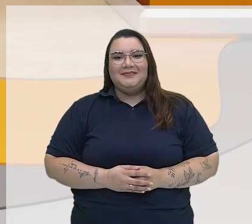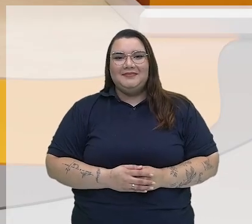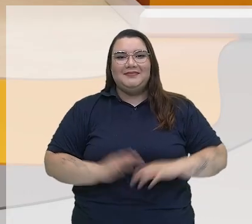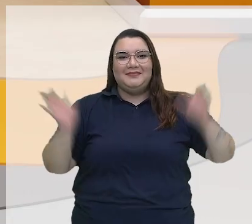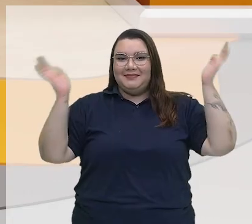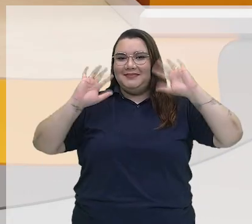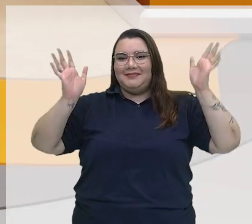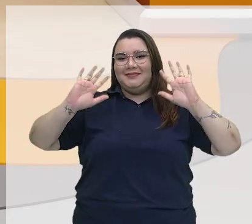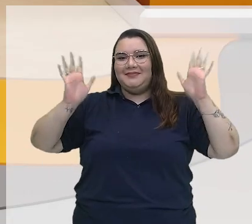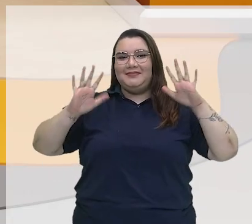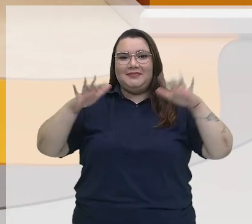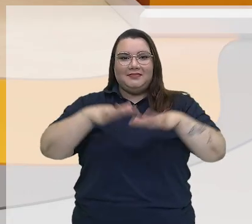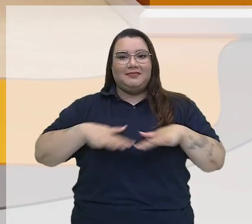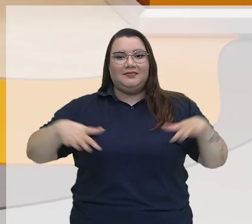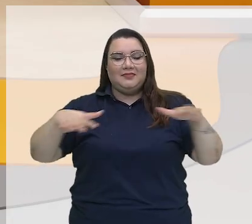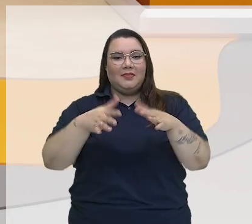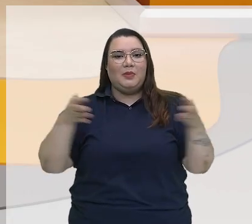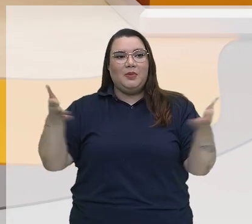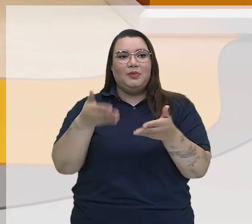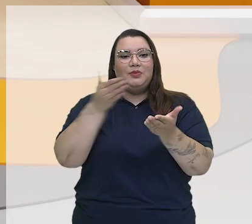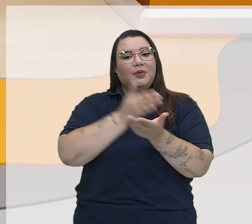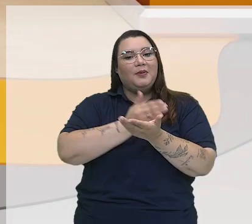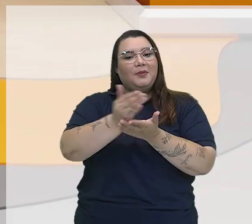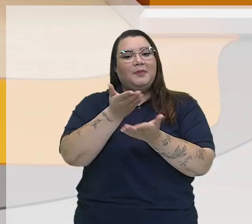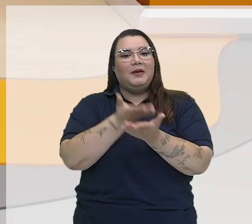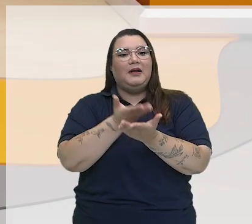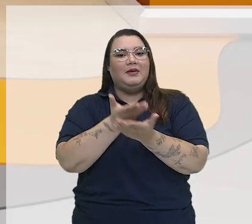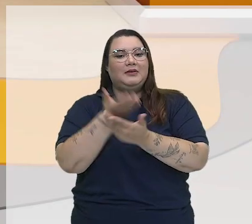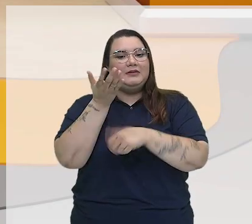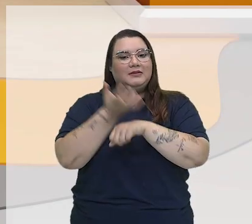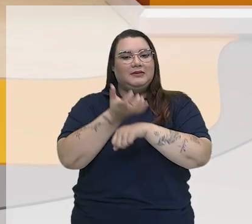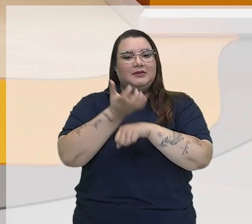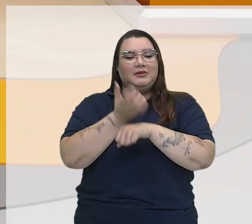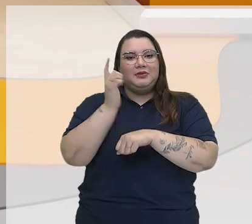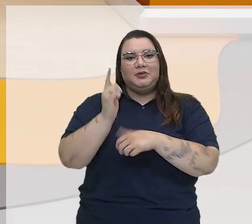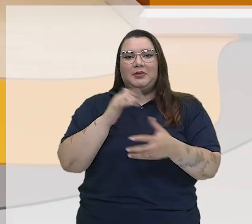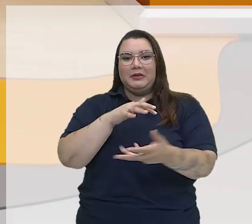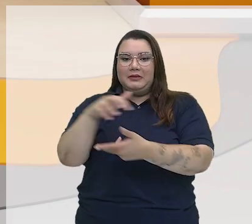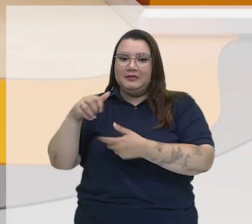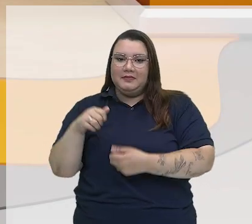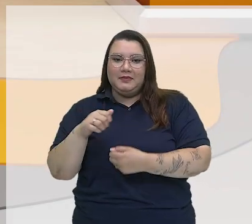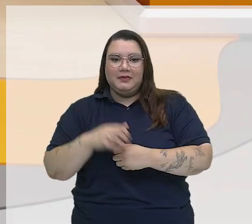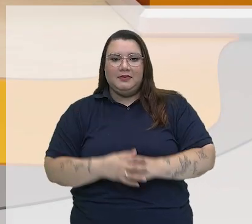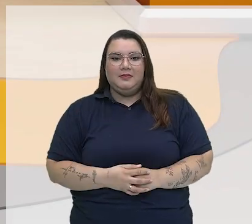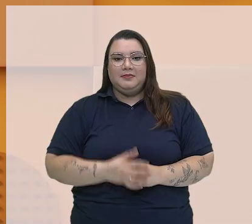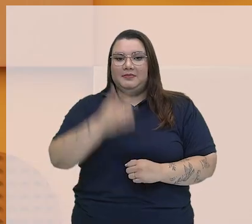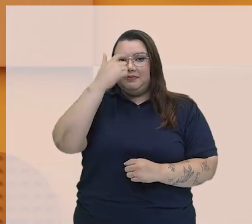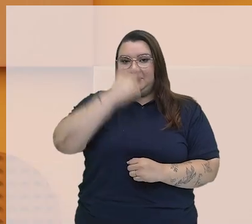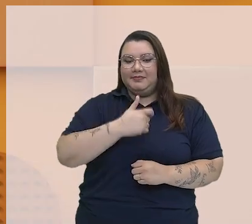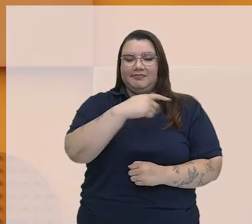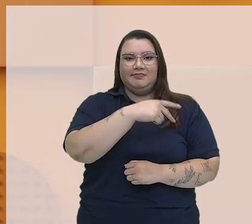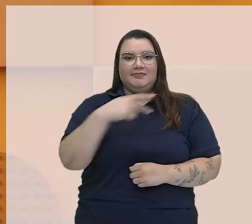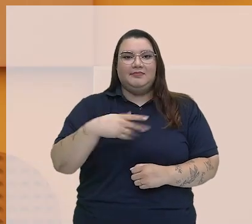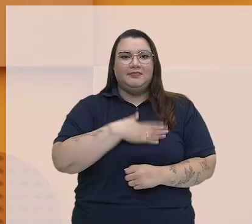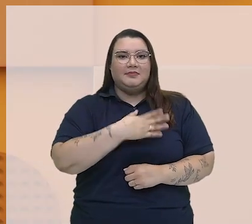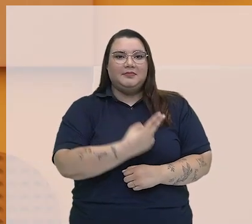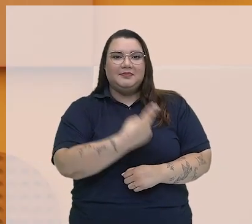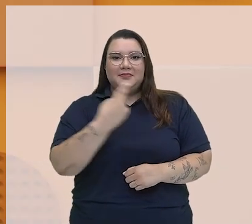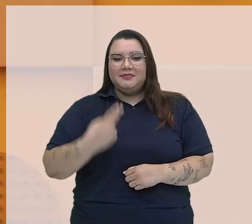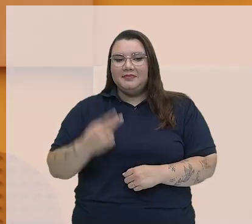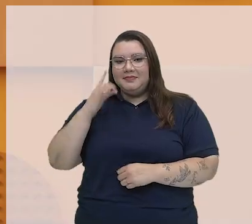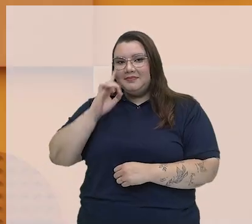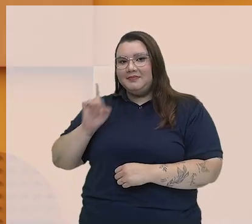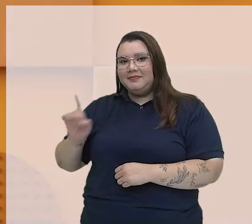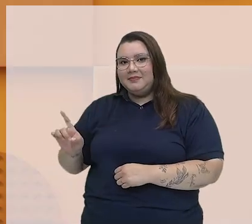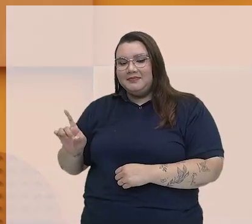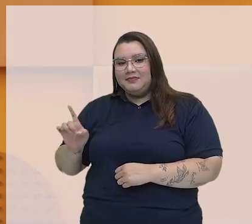Olá a todos vocês, vamos dar início a mais uma aula do nosso componente de Geografia. Eu sou a professora